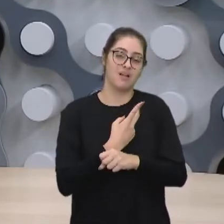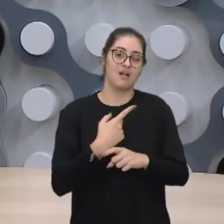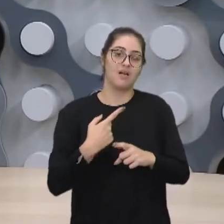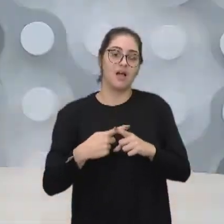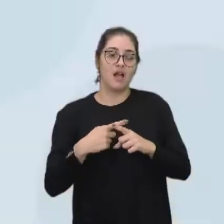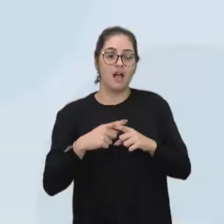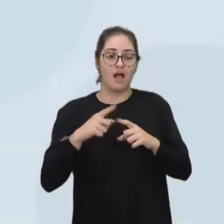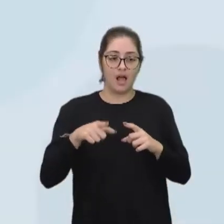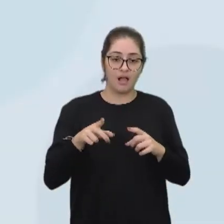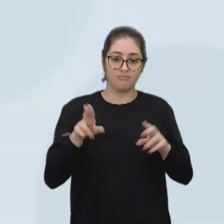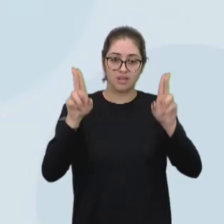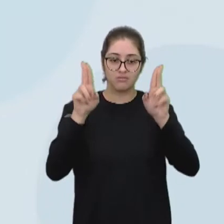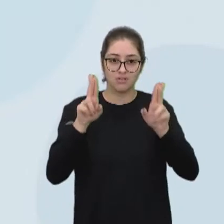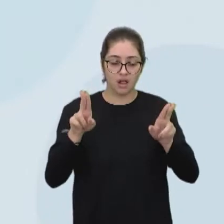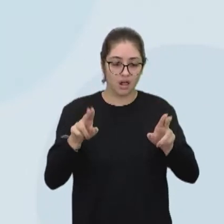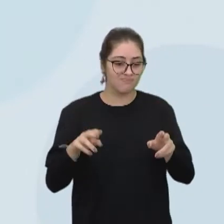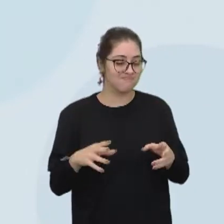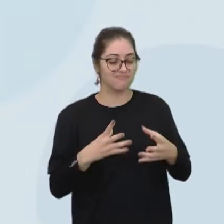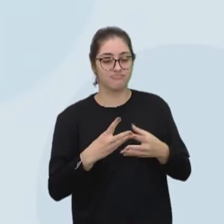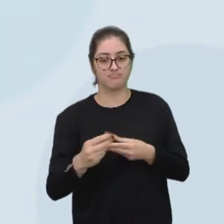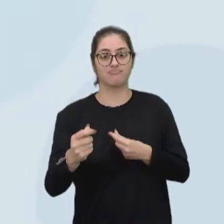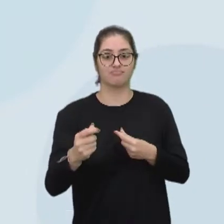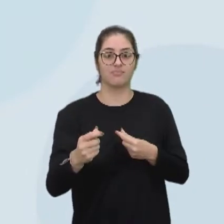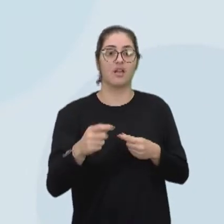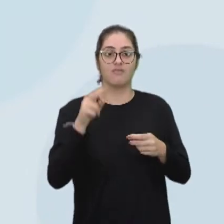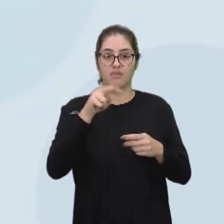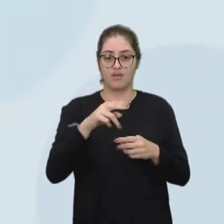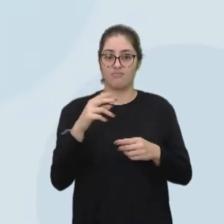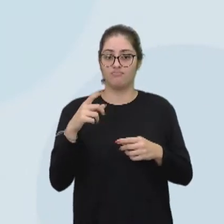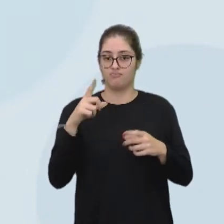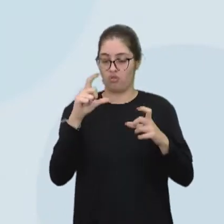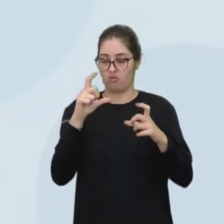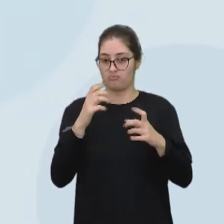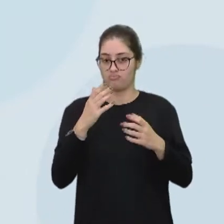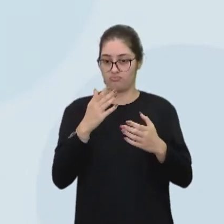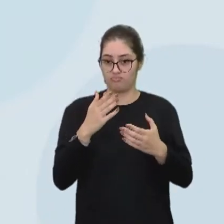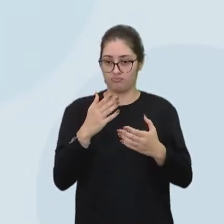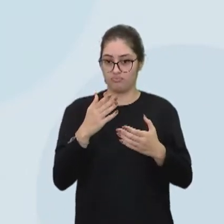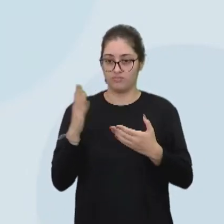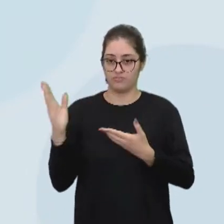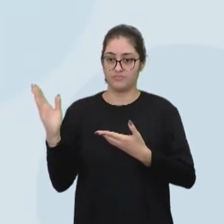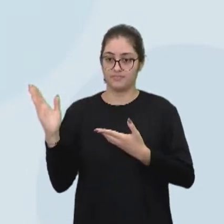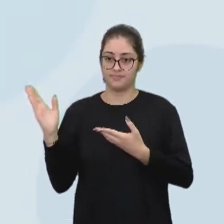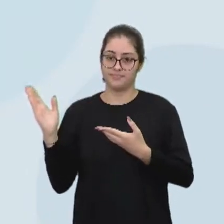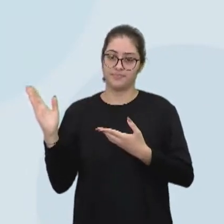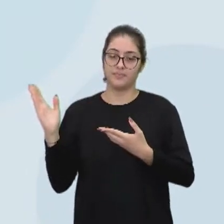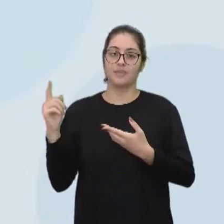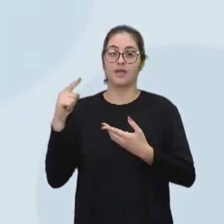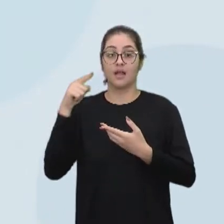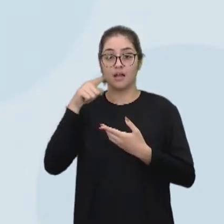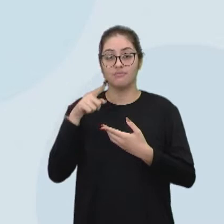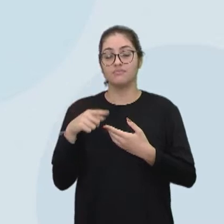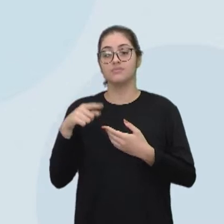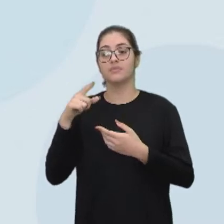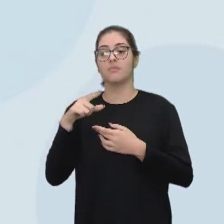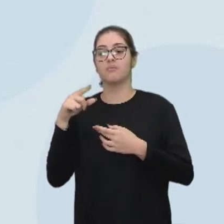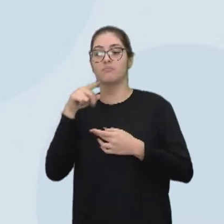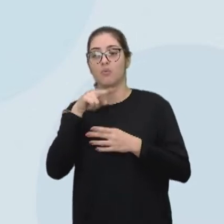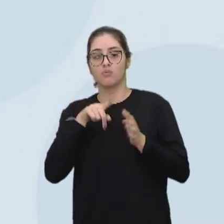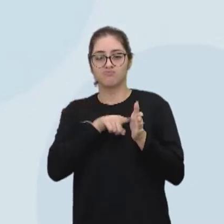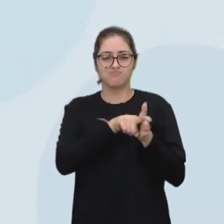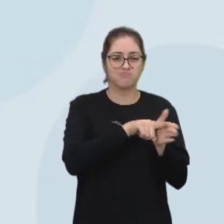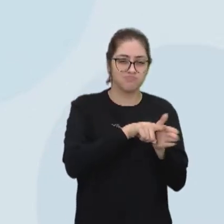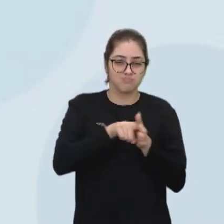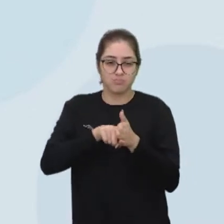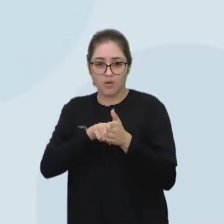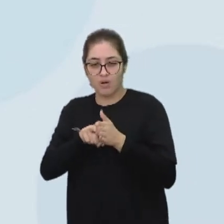natureza. Então pode pôr aí na tela aí as imagens, né, enquanto eu vou falando. Então nós temos aí, por exemplo, as pesquisas que são